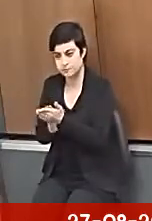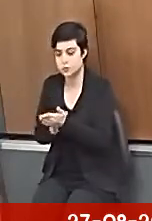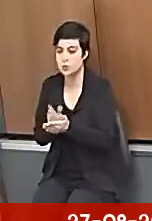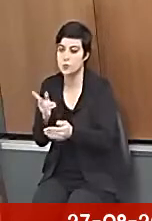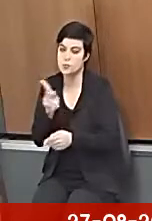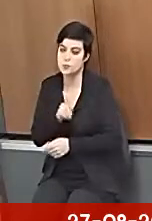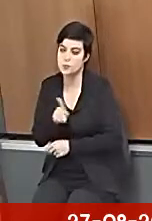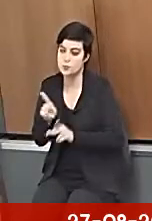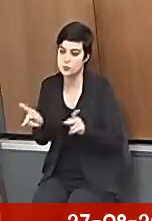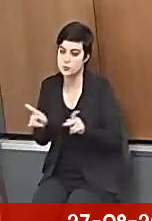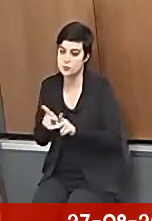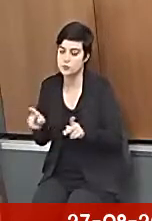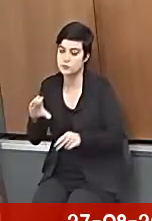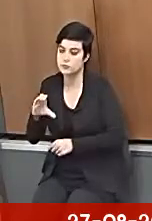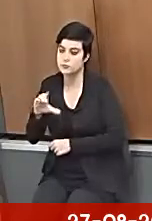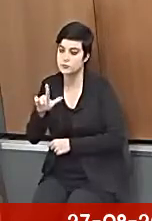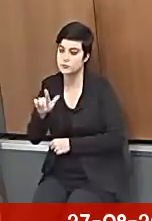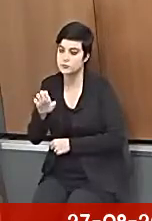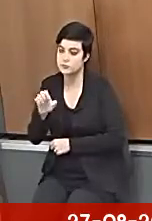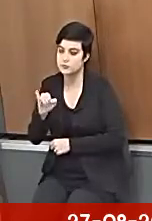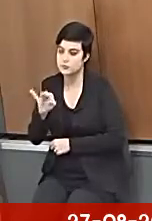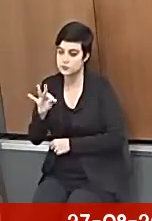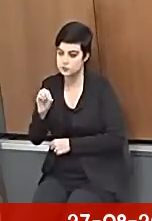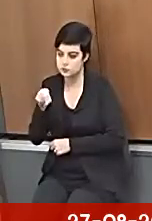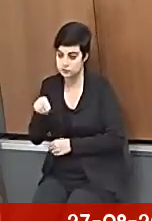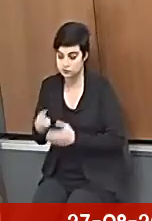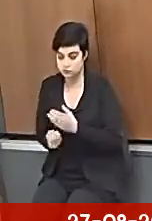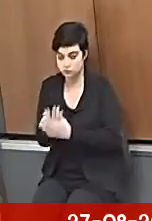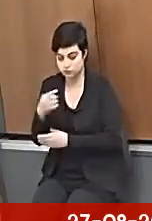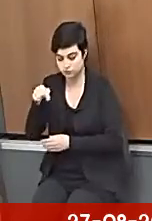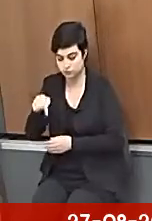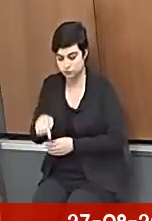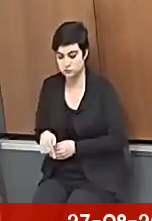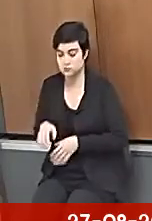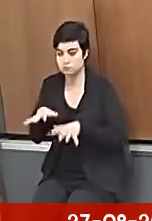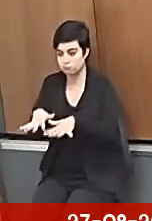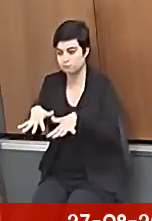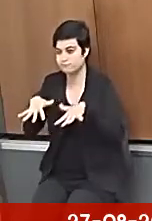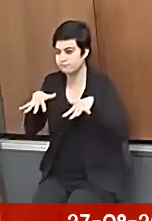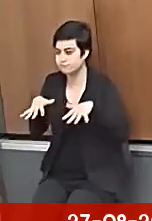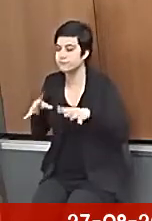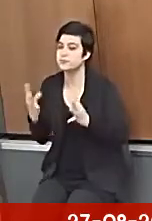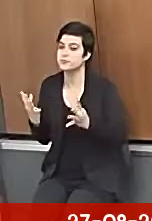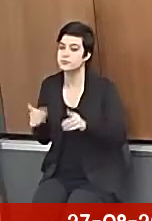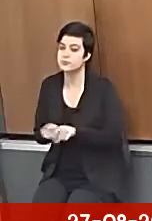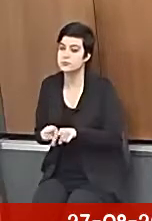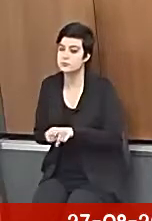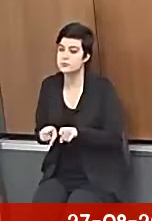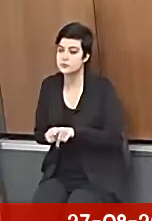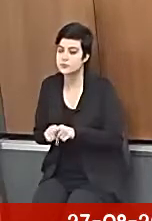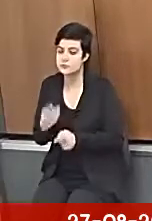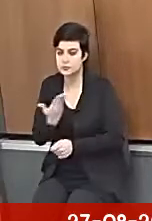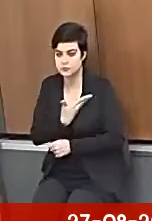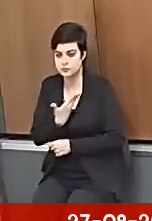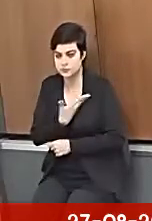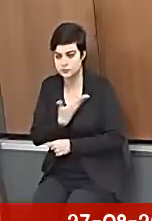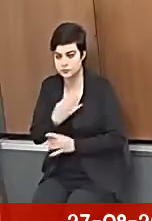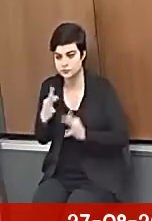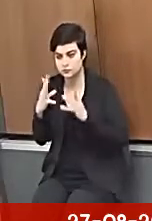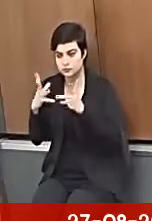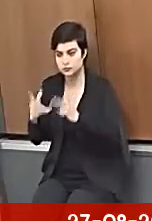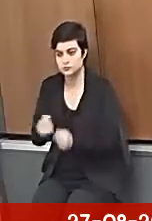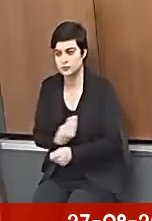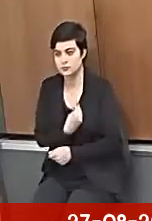cleiton e pela convocação dessa audiência saiu daqui meu amigo do ribeiro colega de conselho no cruzeiro nosso amigo cristiano rouco